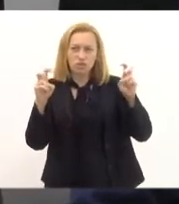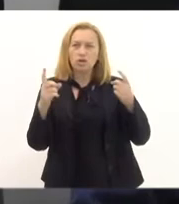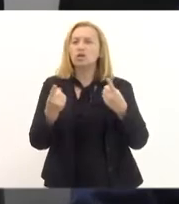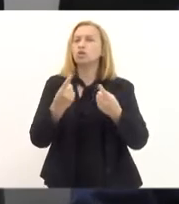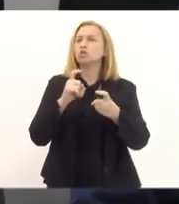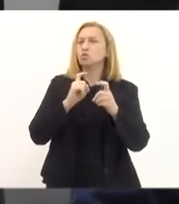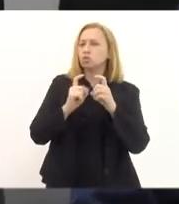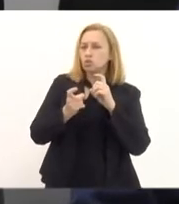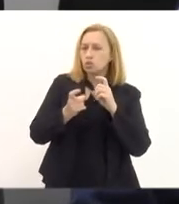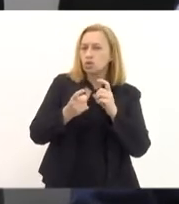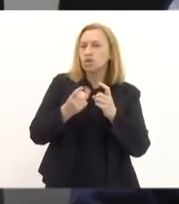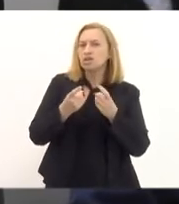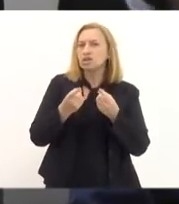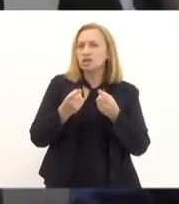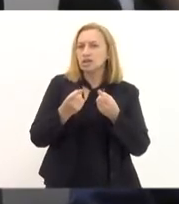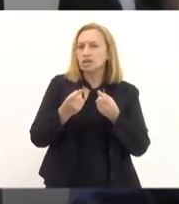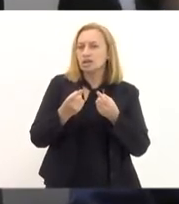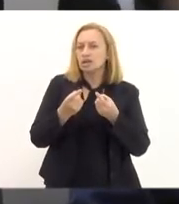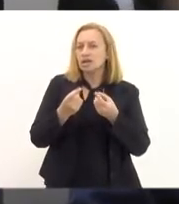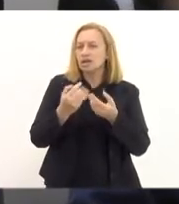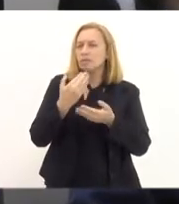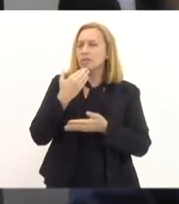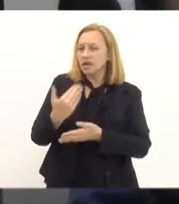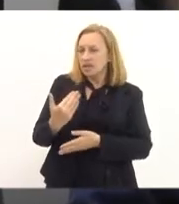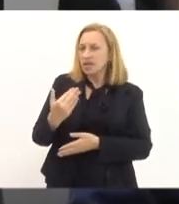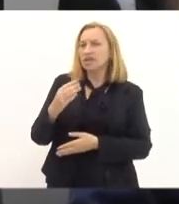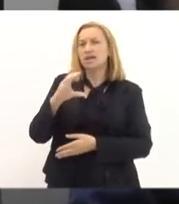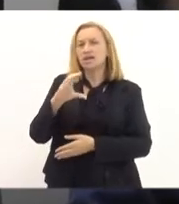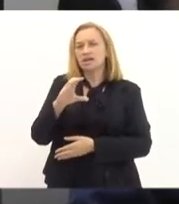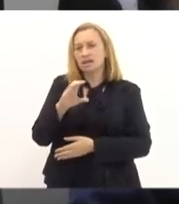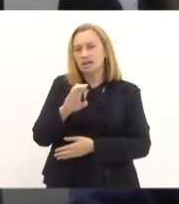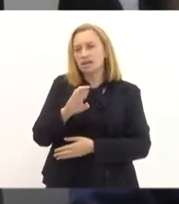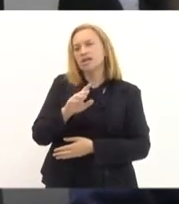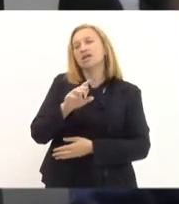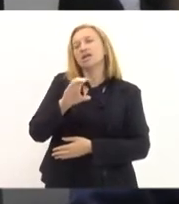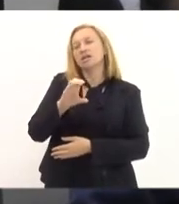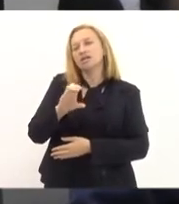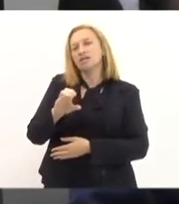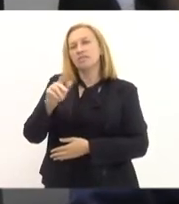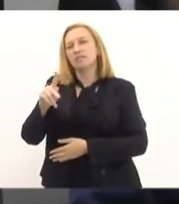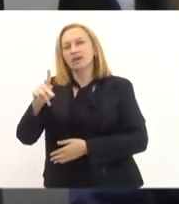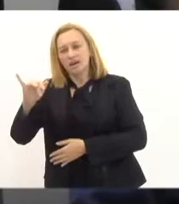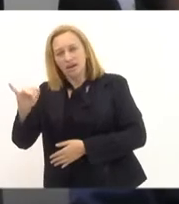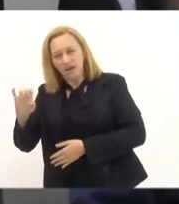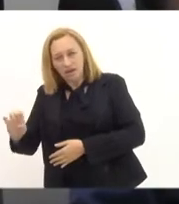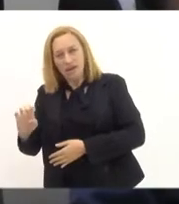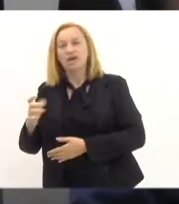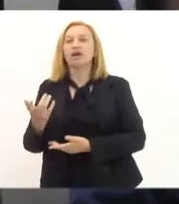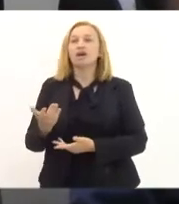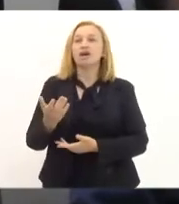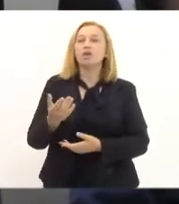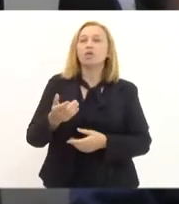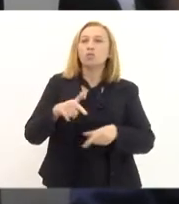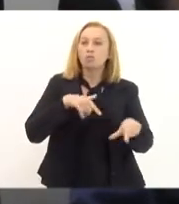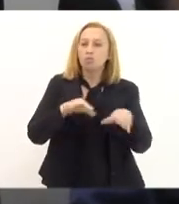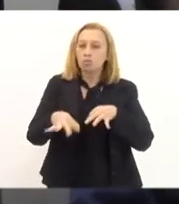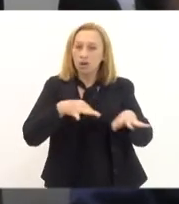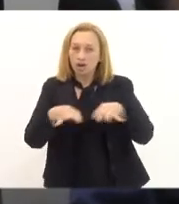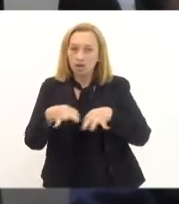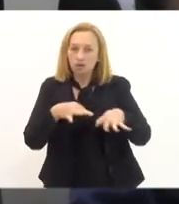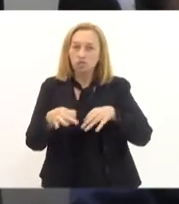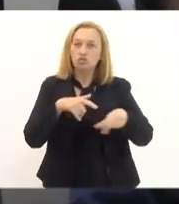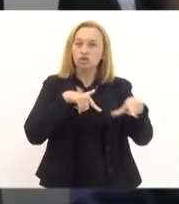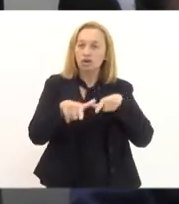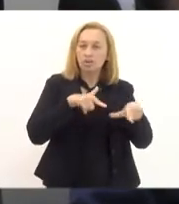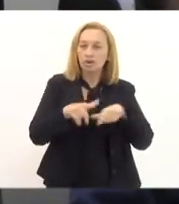serem solicitadas já ao tecer aquelas já elencados por vossa excelência no plano de trabalho mas também